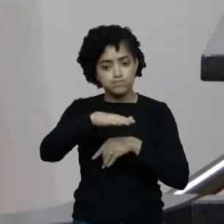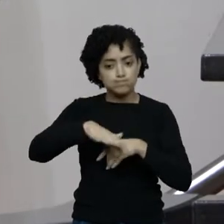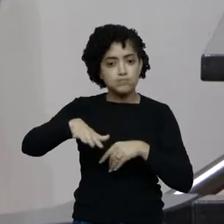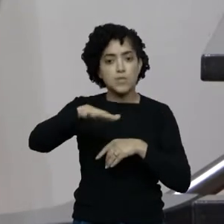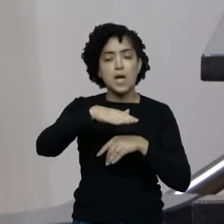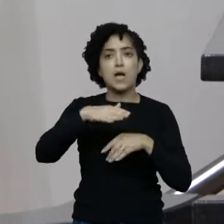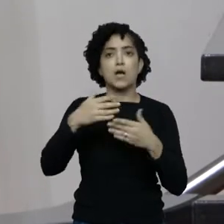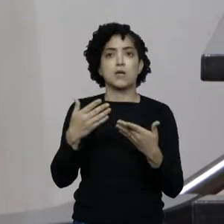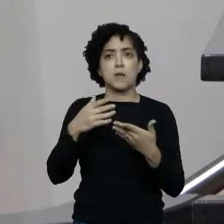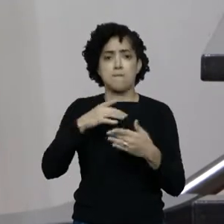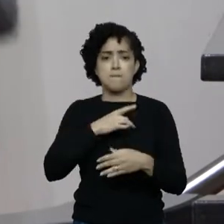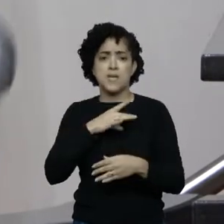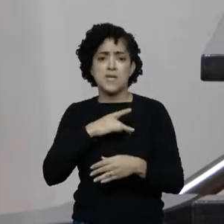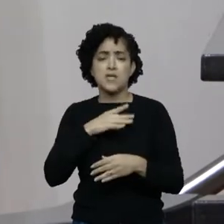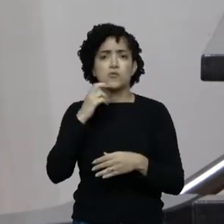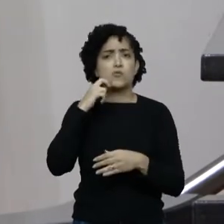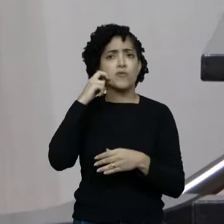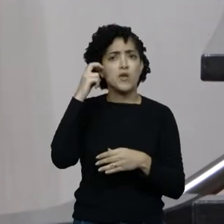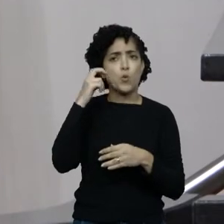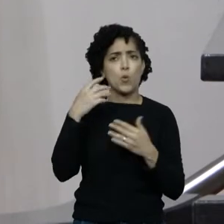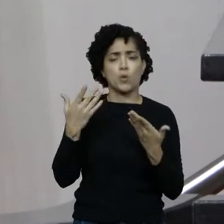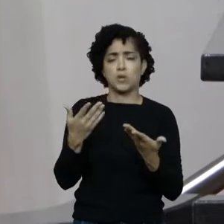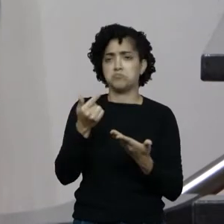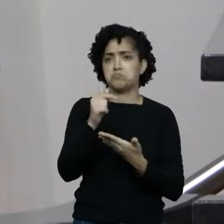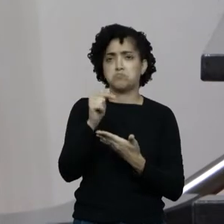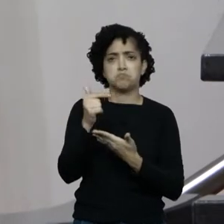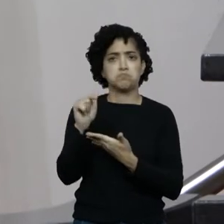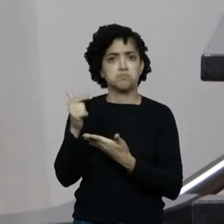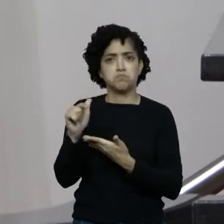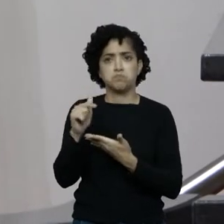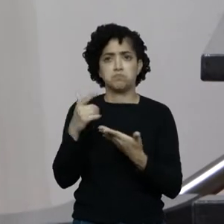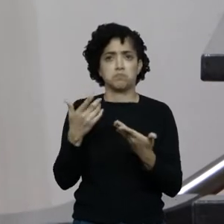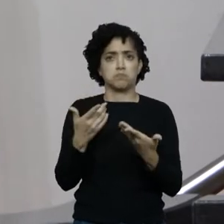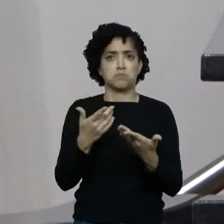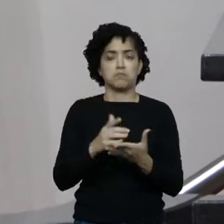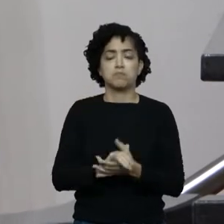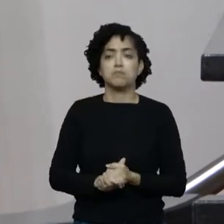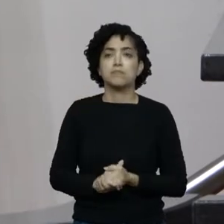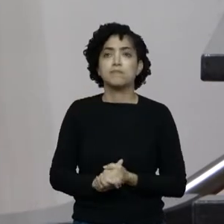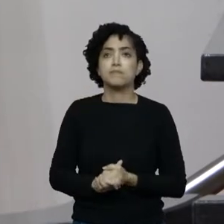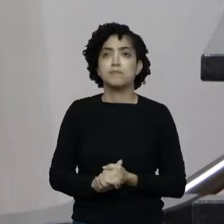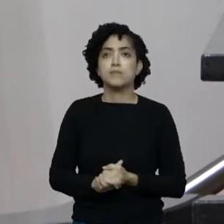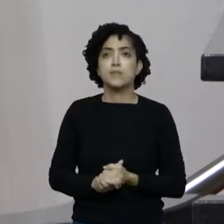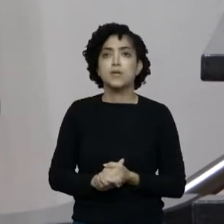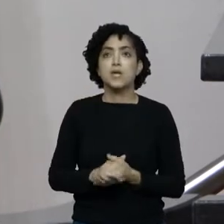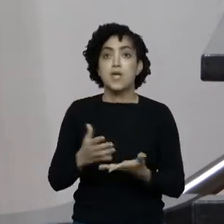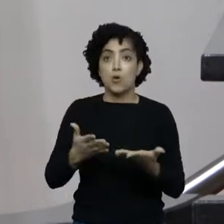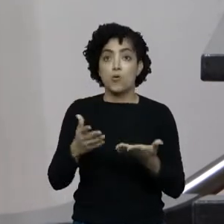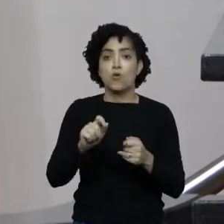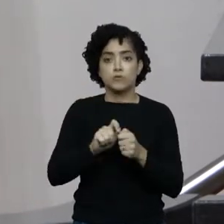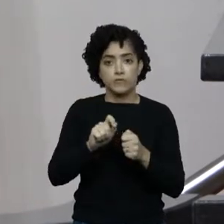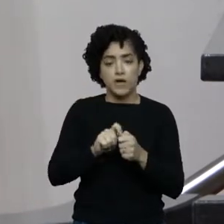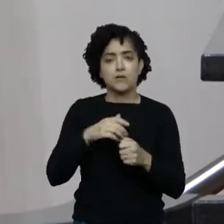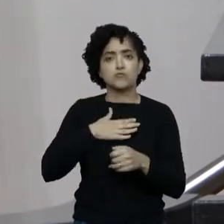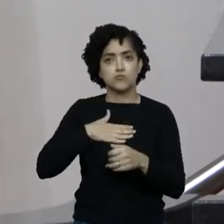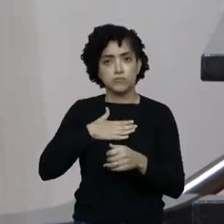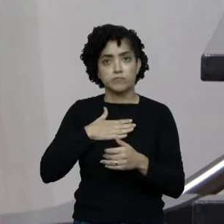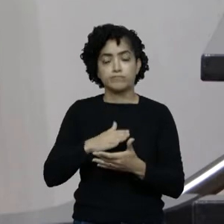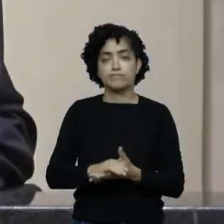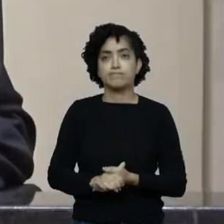tenho medo e não tenho vergonha de dizer que sou político não devo nada para ninguém eu gosto que faço e faço gosto